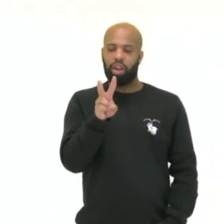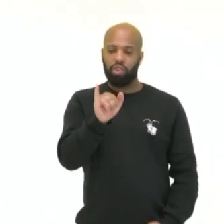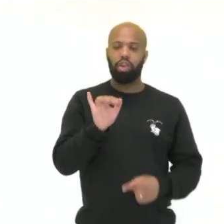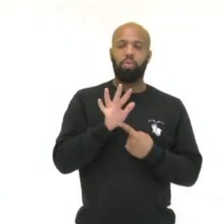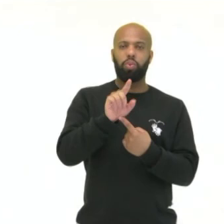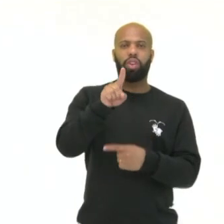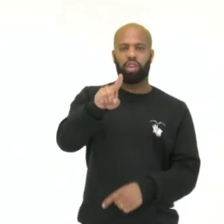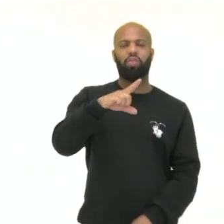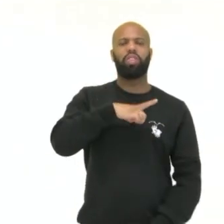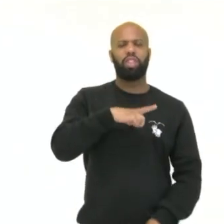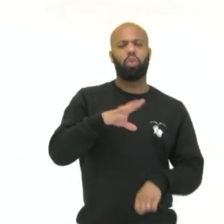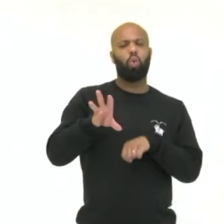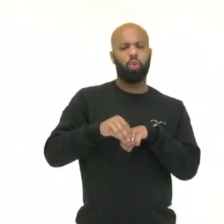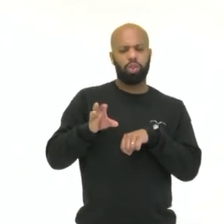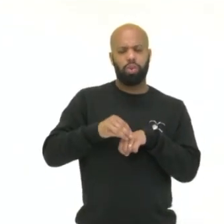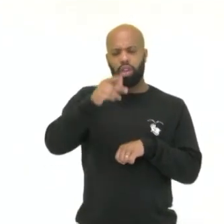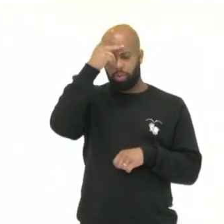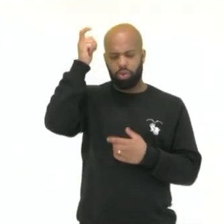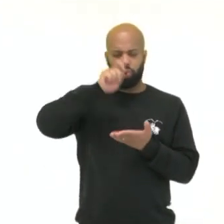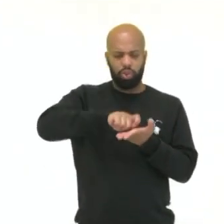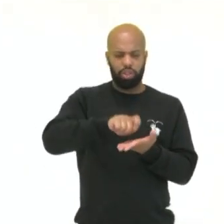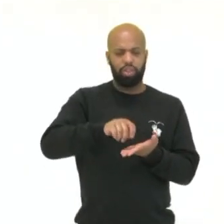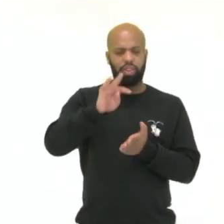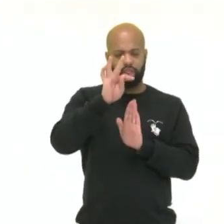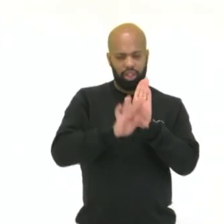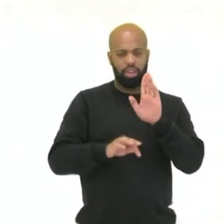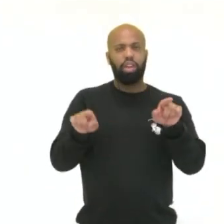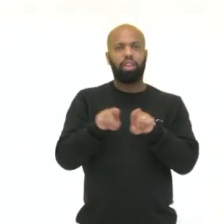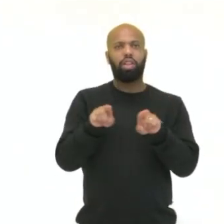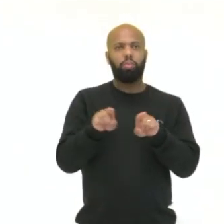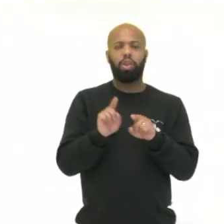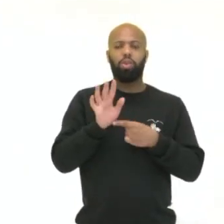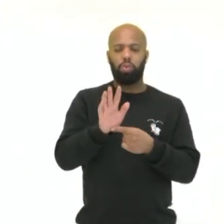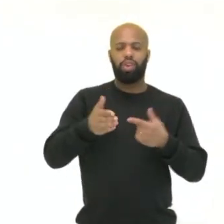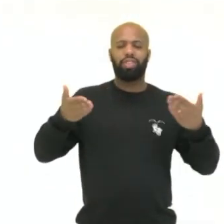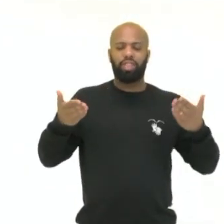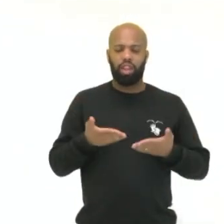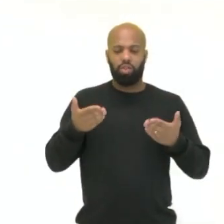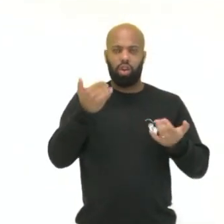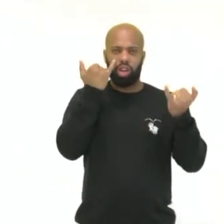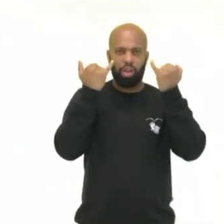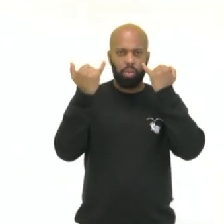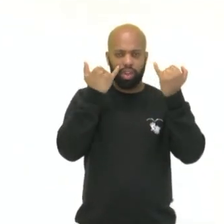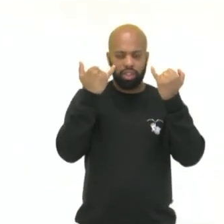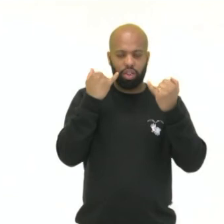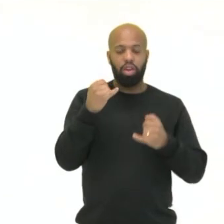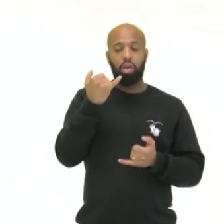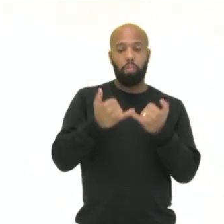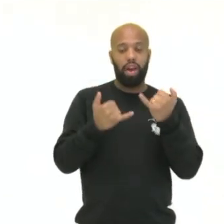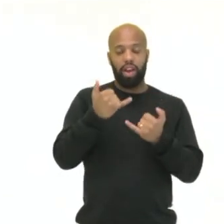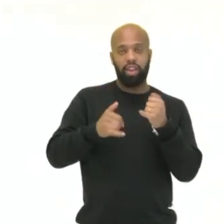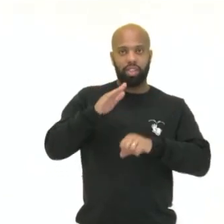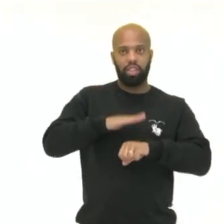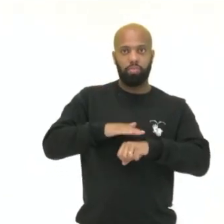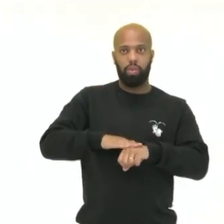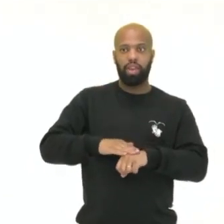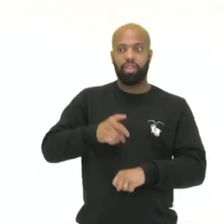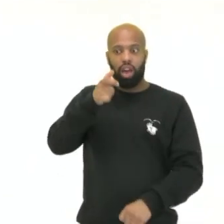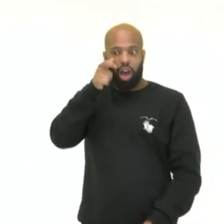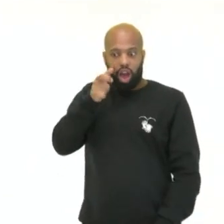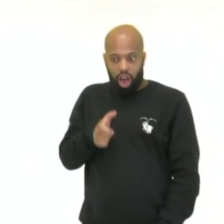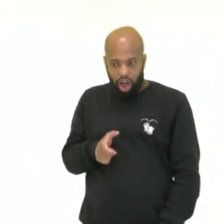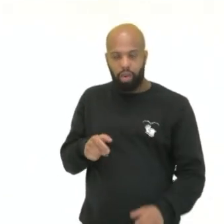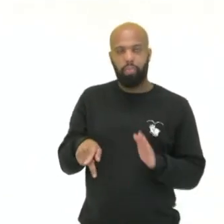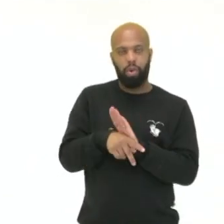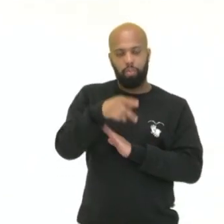conhecimento por parte de quem elabora o texto e também a atualidade das informações vinculadas, atraindo o interesse da leitura do público consumidor de